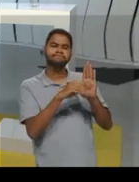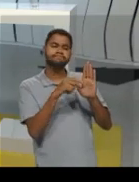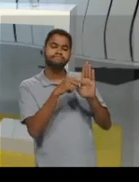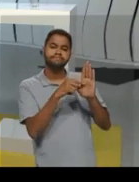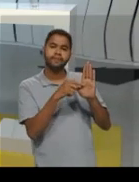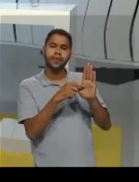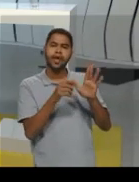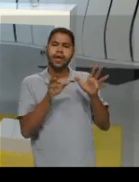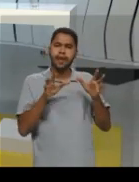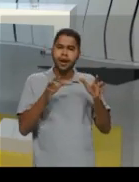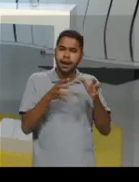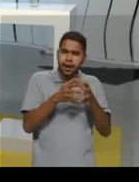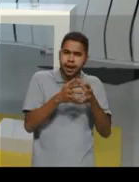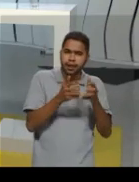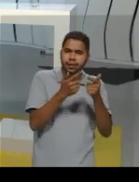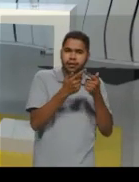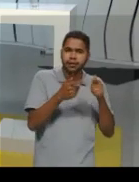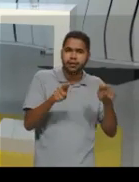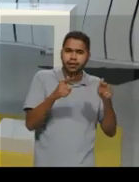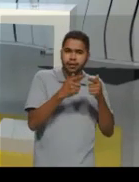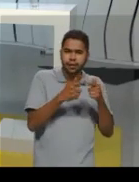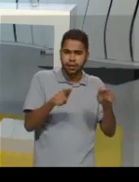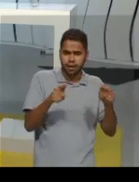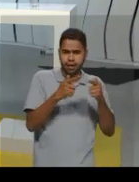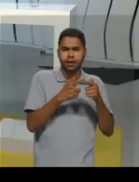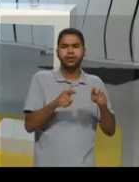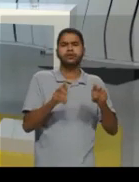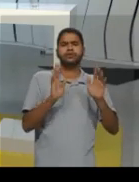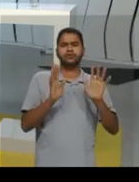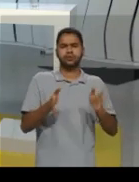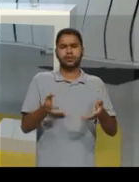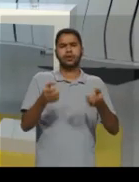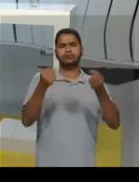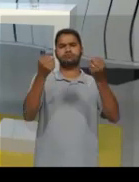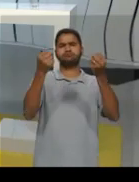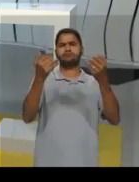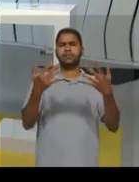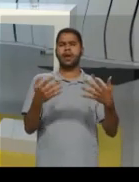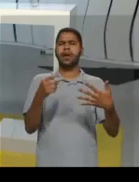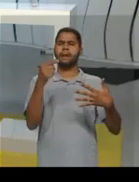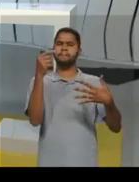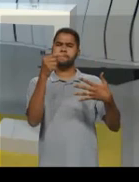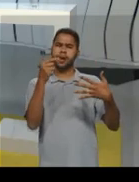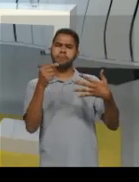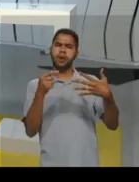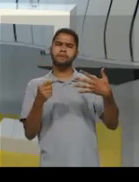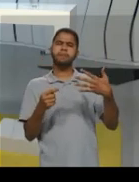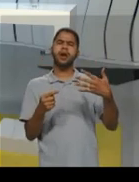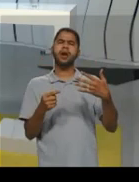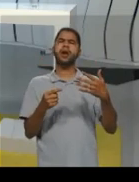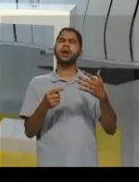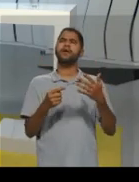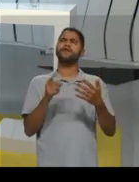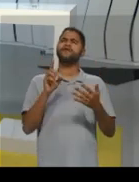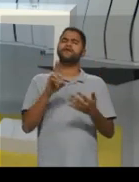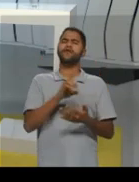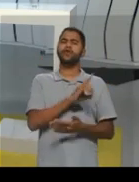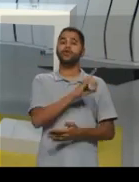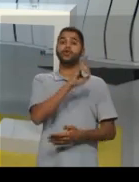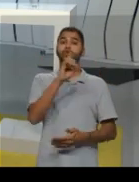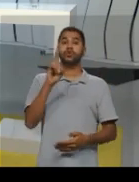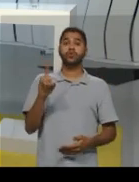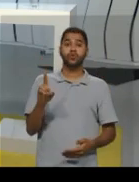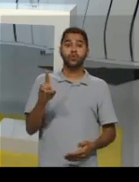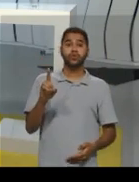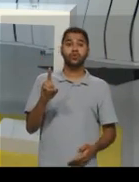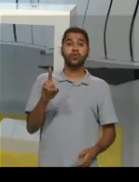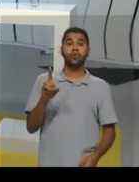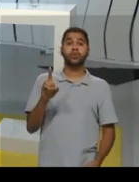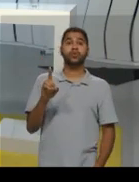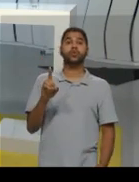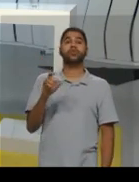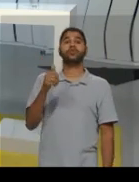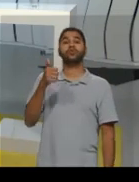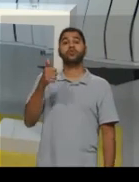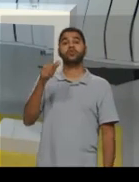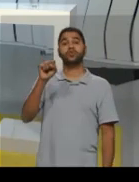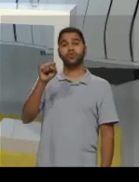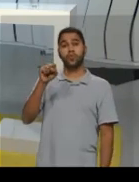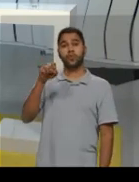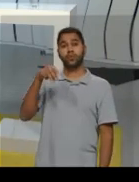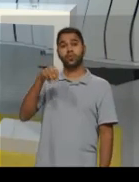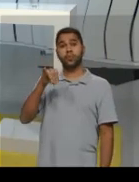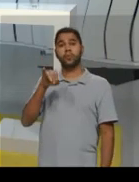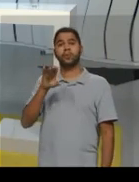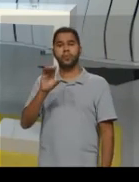classes gramaticais que foi dada, né? Nós gravamos no dia 18/5. É a teleaula do